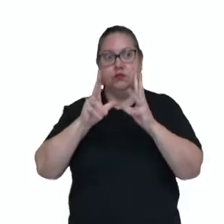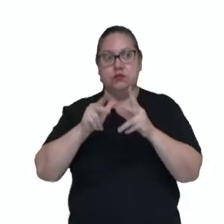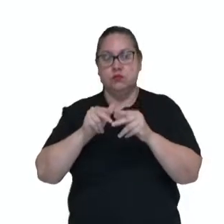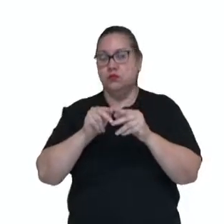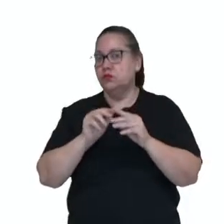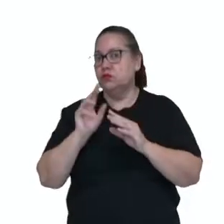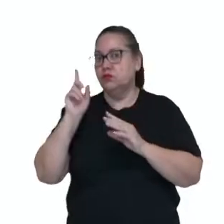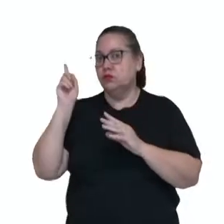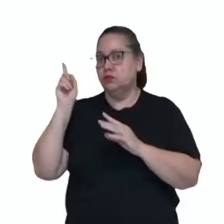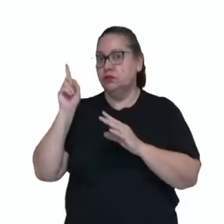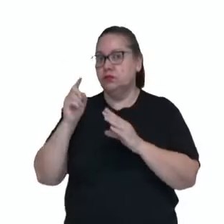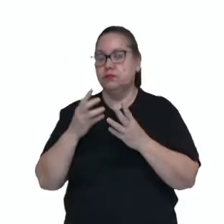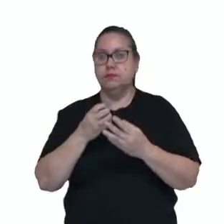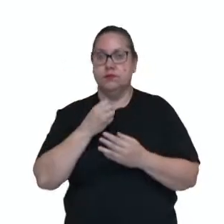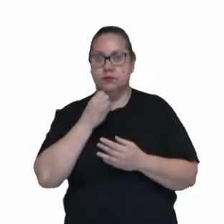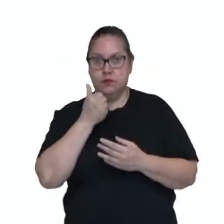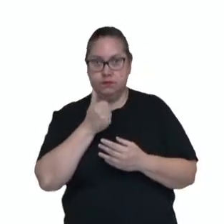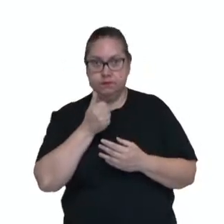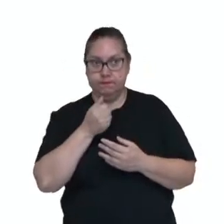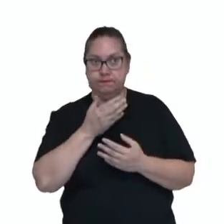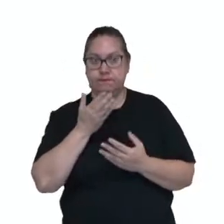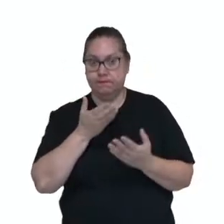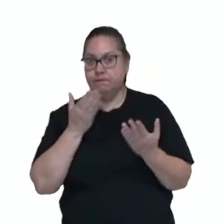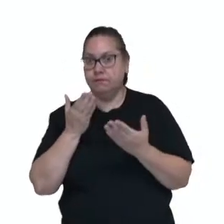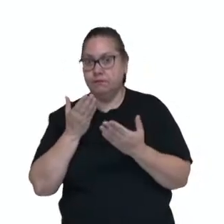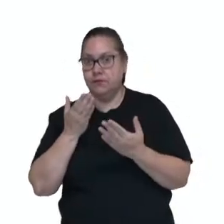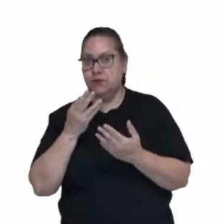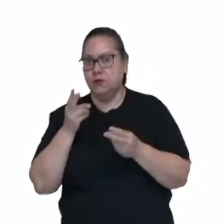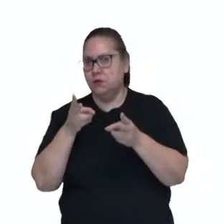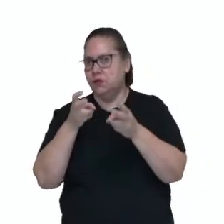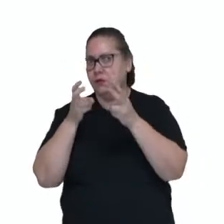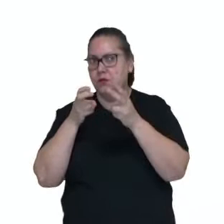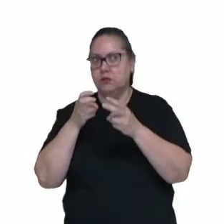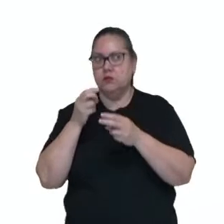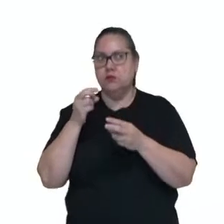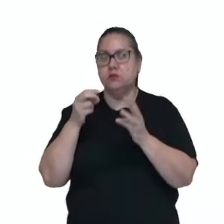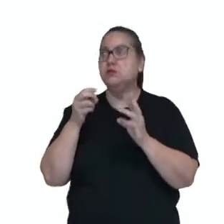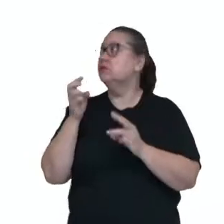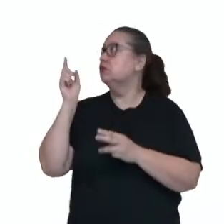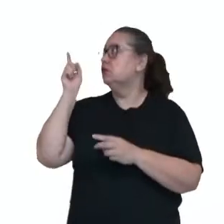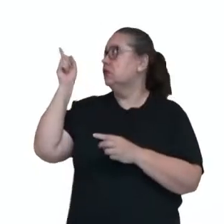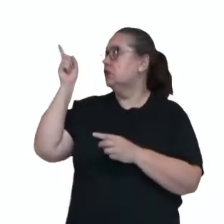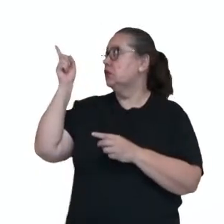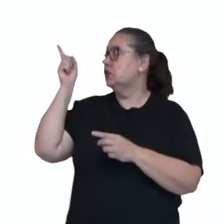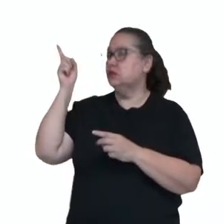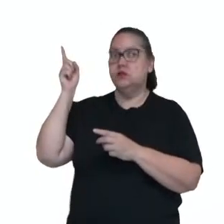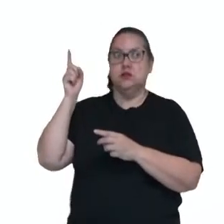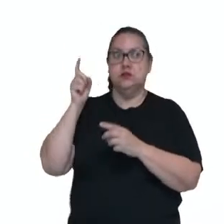Bororôs. Bom, agora vamos lá, né? Vocês observando aqui essa imagem e